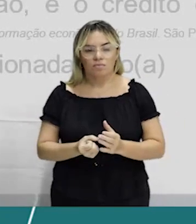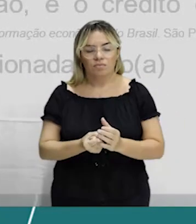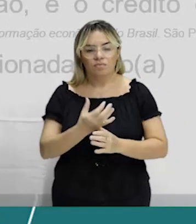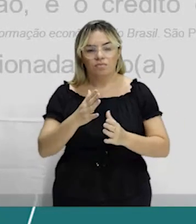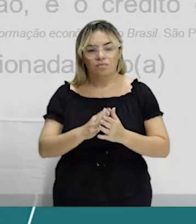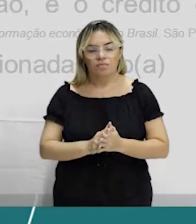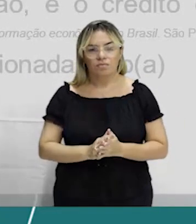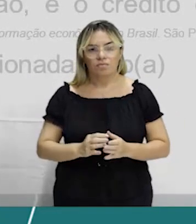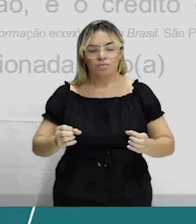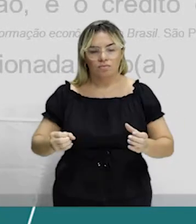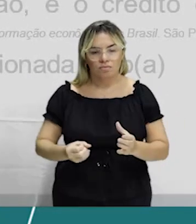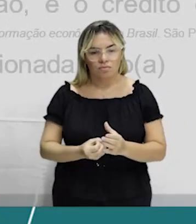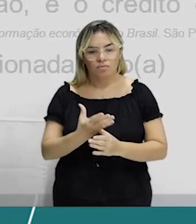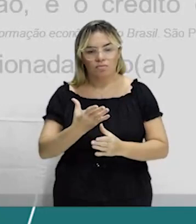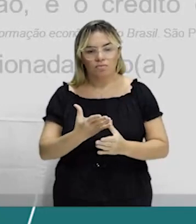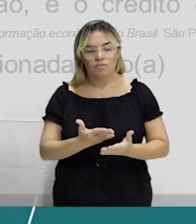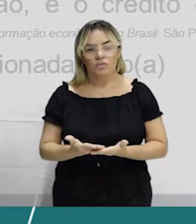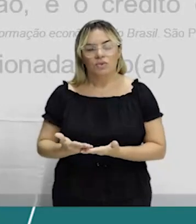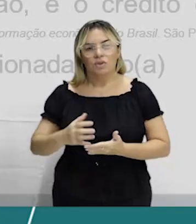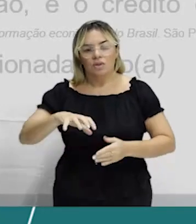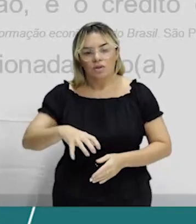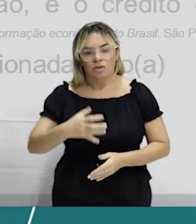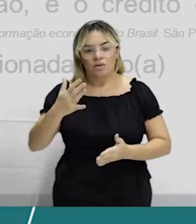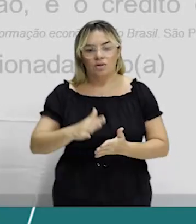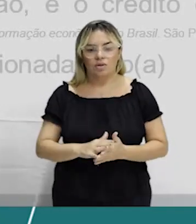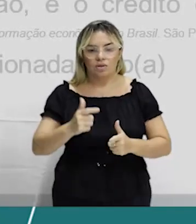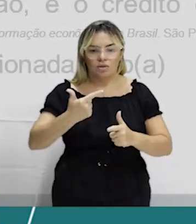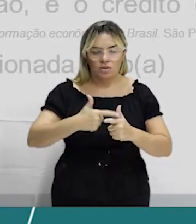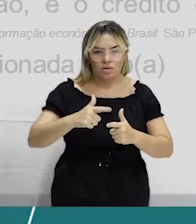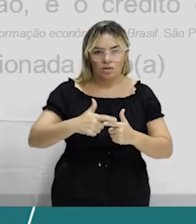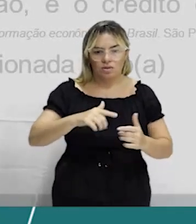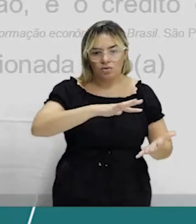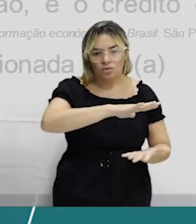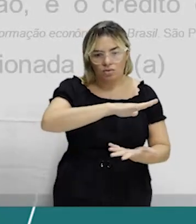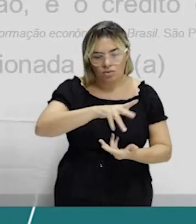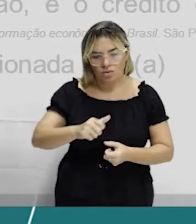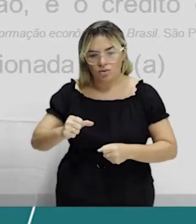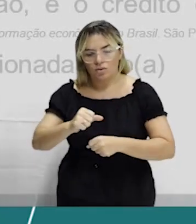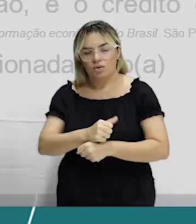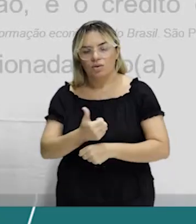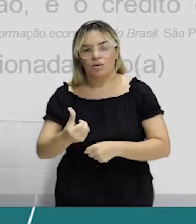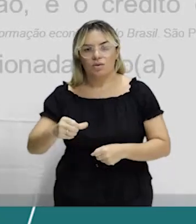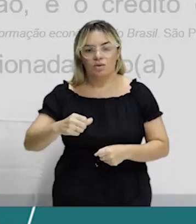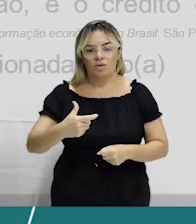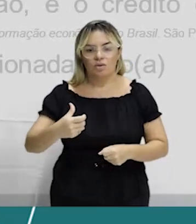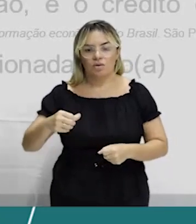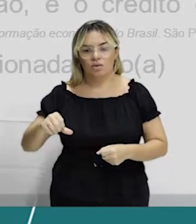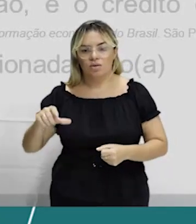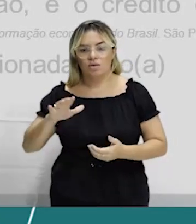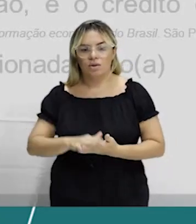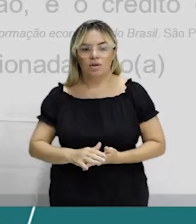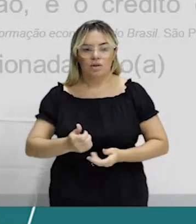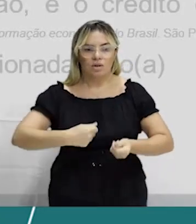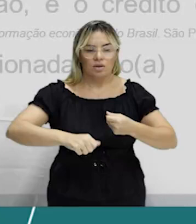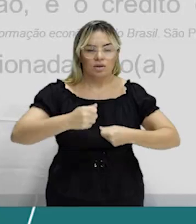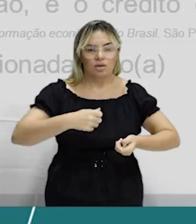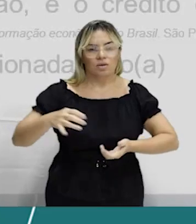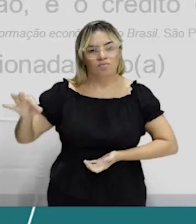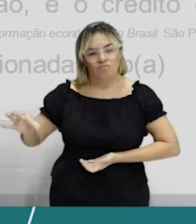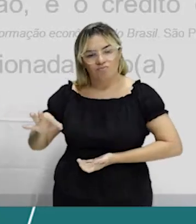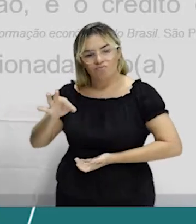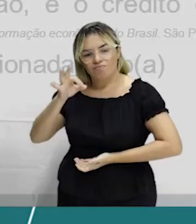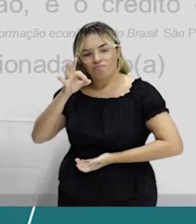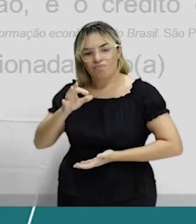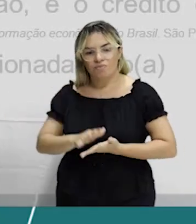deflagrar-se, ao ocorrer a crise mundial de 29, a situação da economia cafeeira se